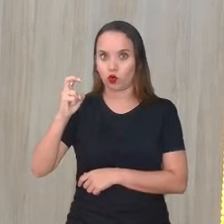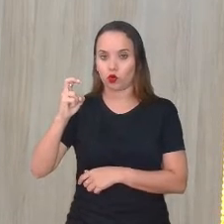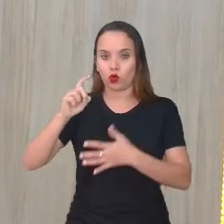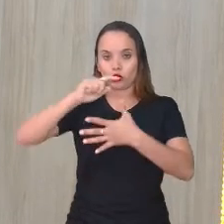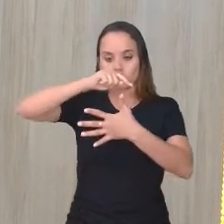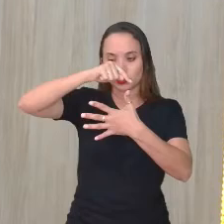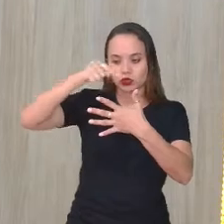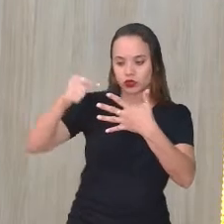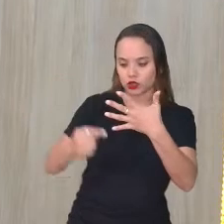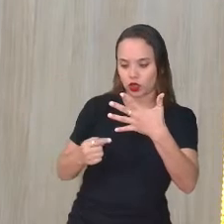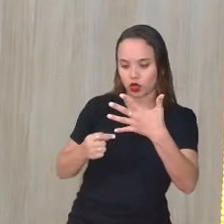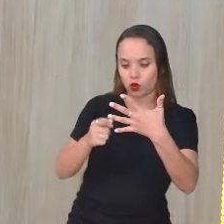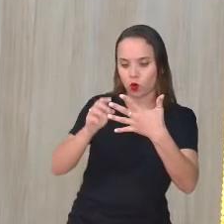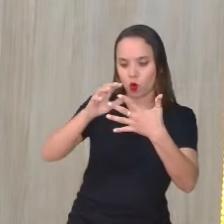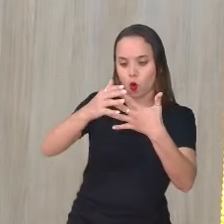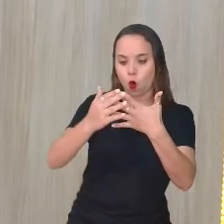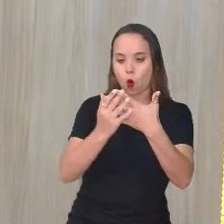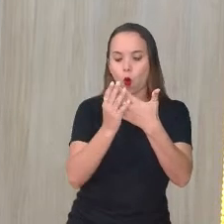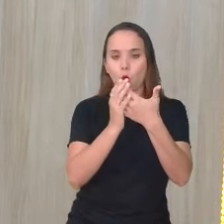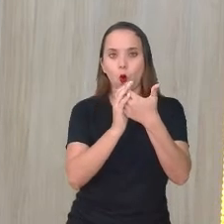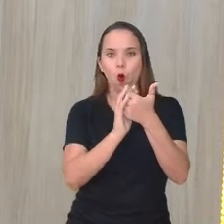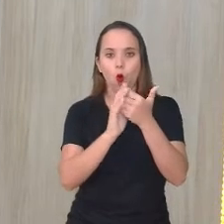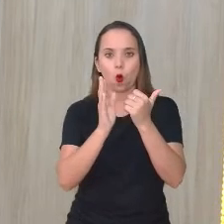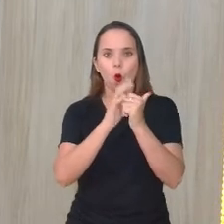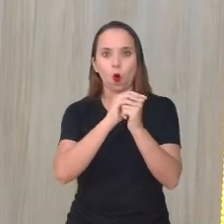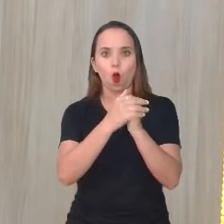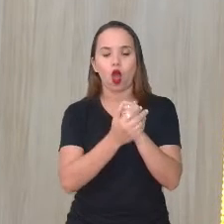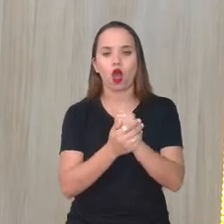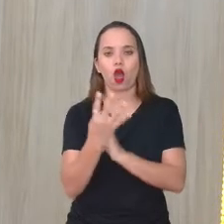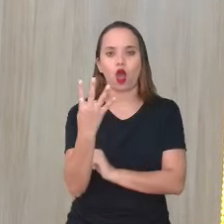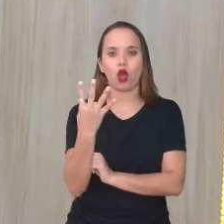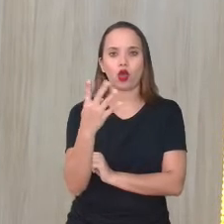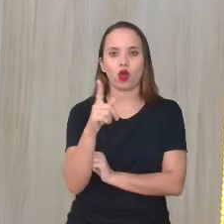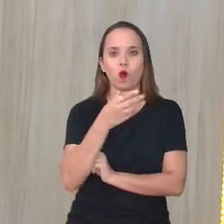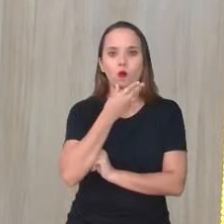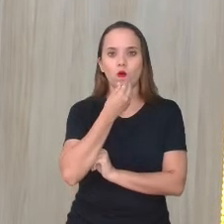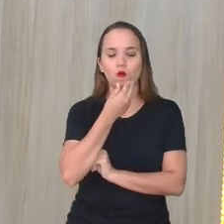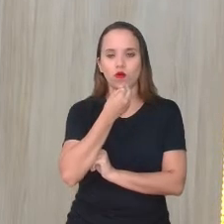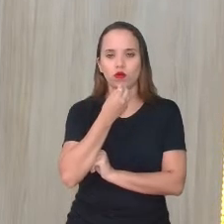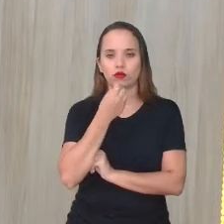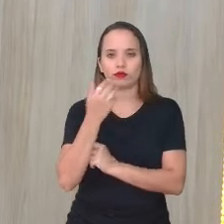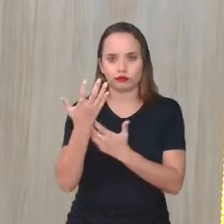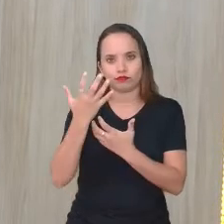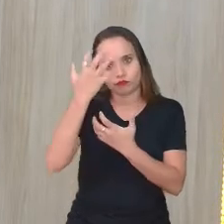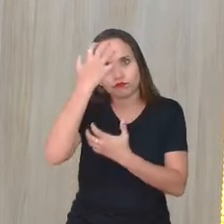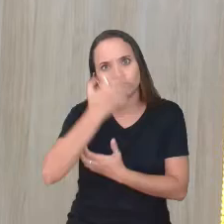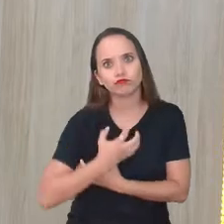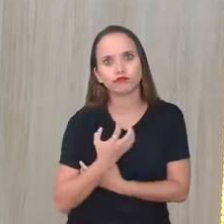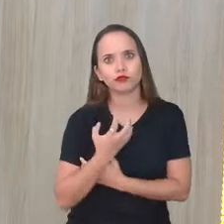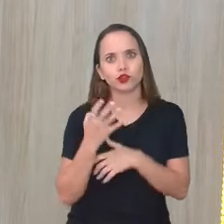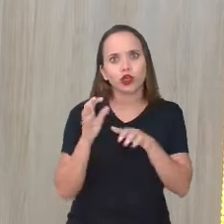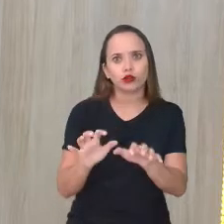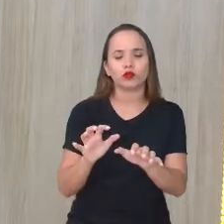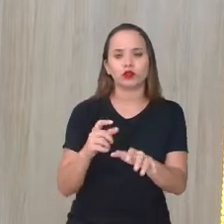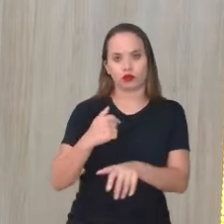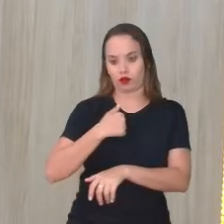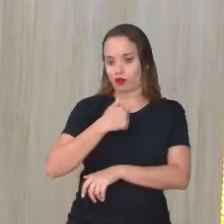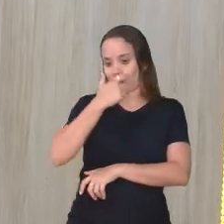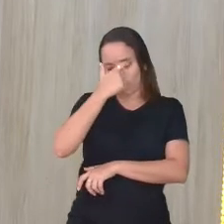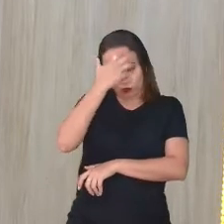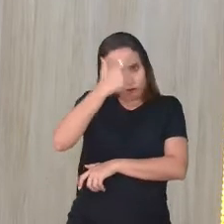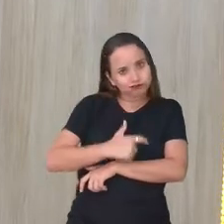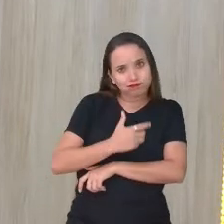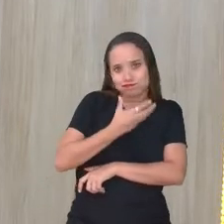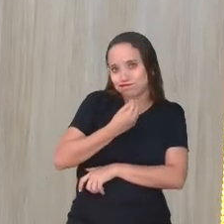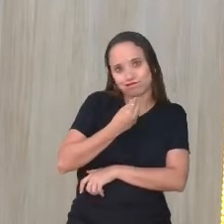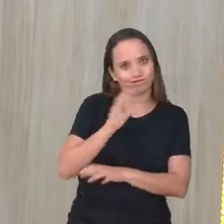acidente, 4 são homens. Vejam a seriedade disso. Então, eu não sou homem, né? Mas tem vários homens